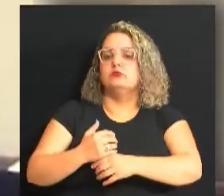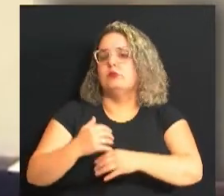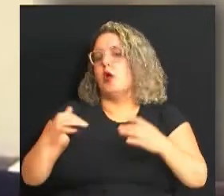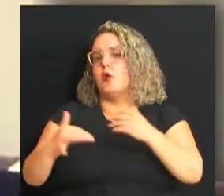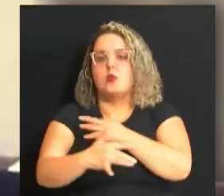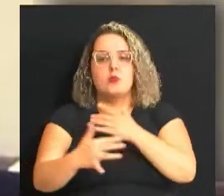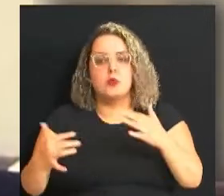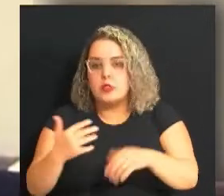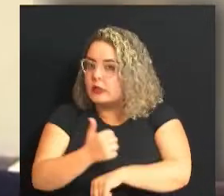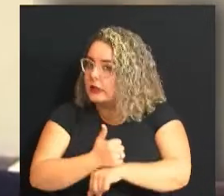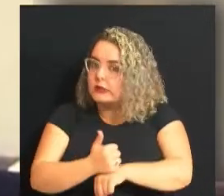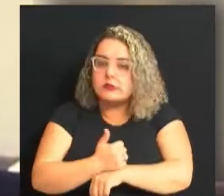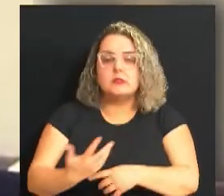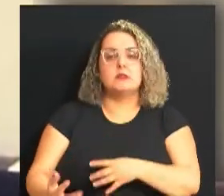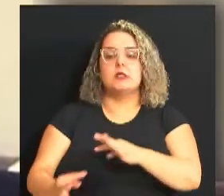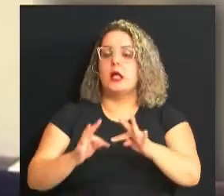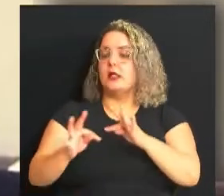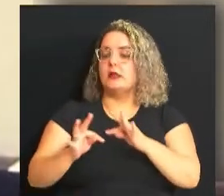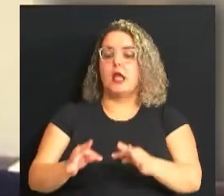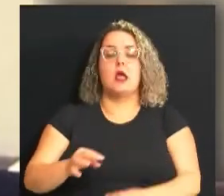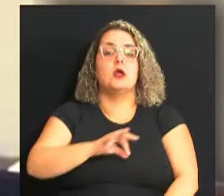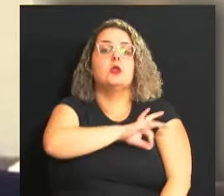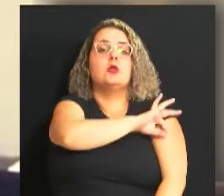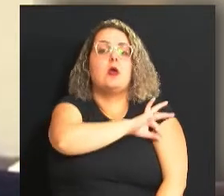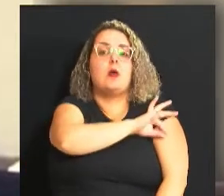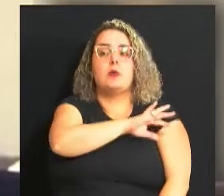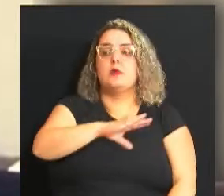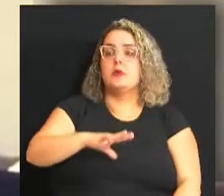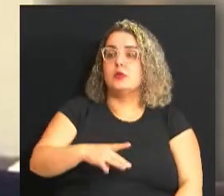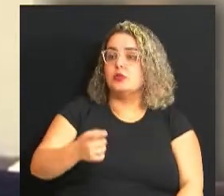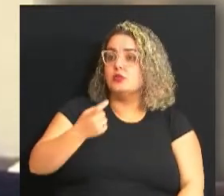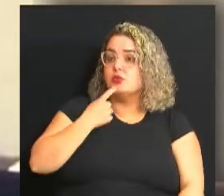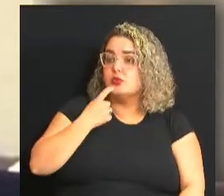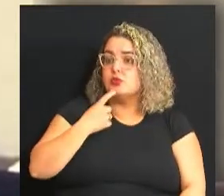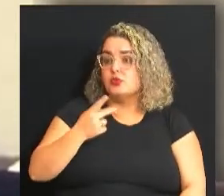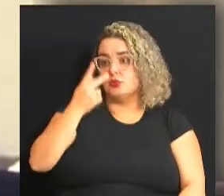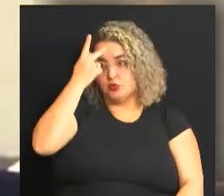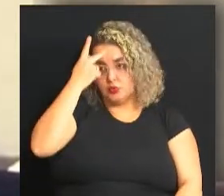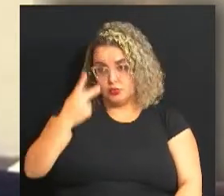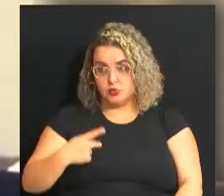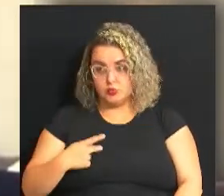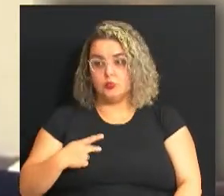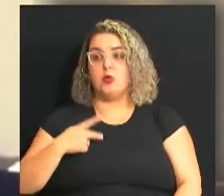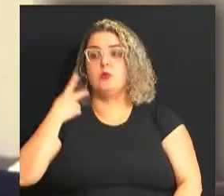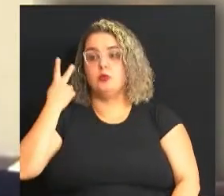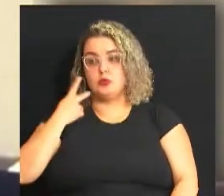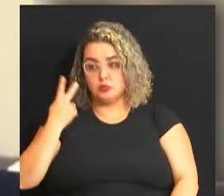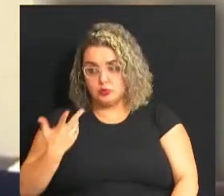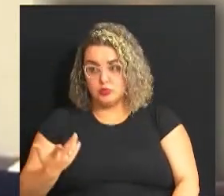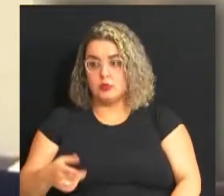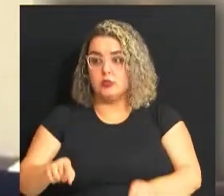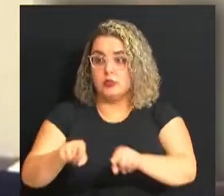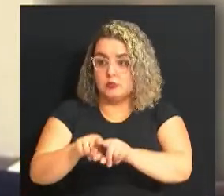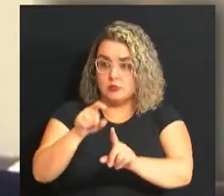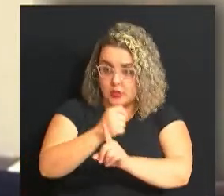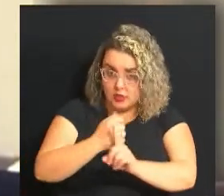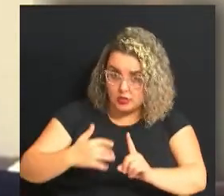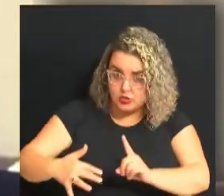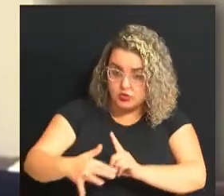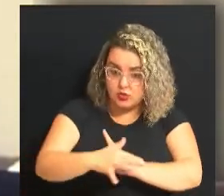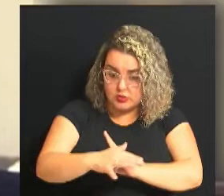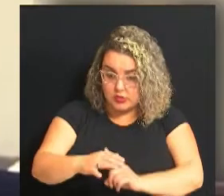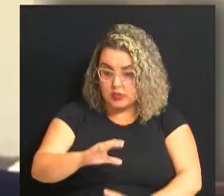o pessoal técnico da Prefeitura Municipal de Campinas, os próprios vereadores e também a sociedade civil em geral. Então,